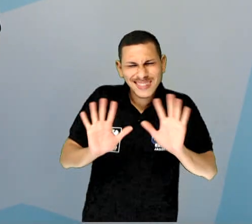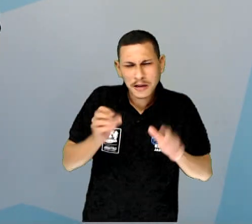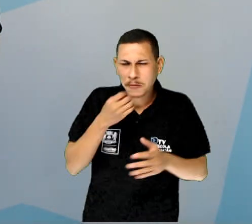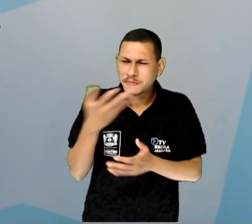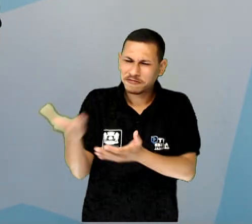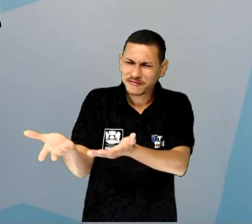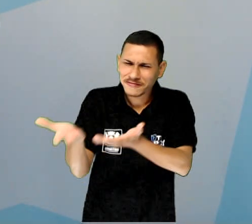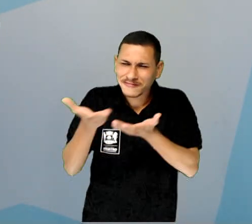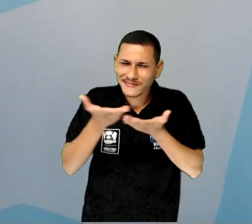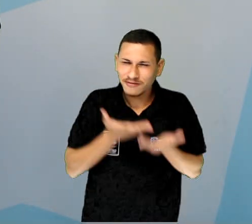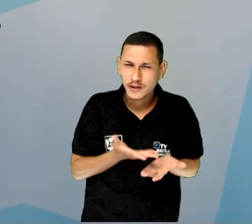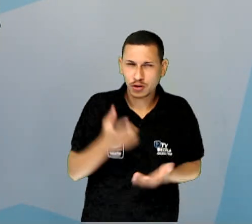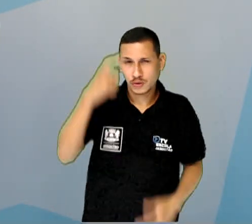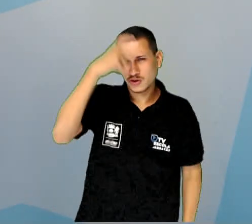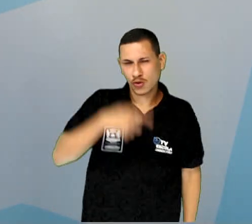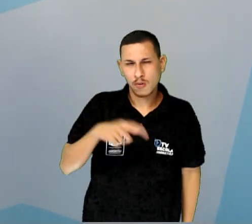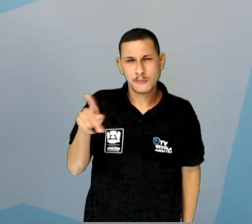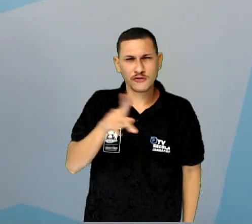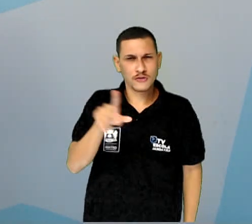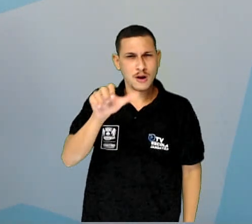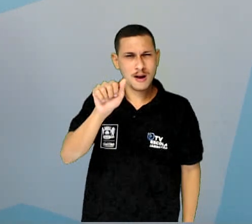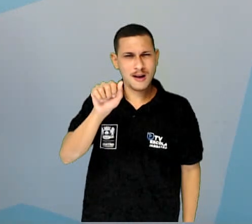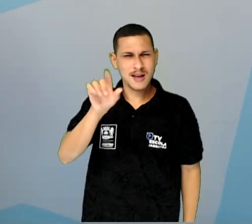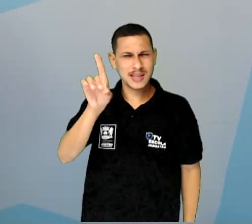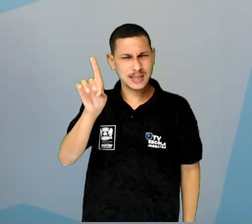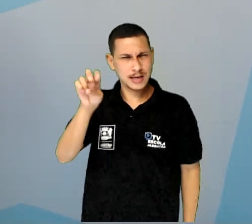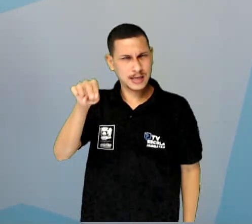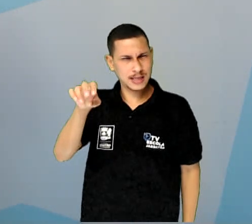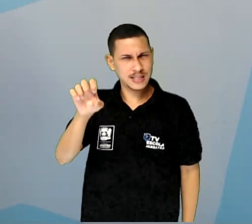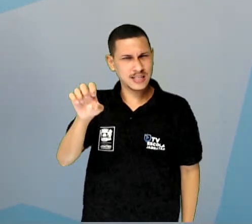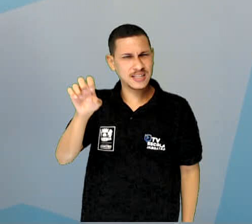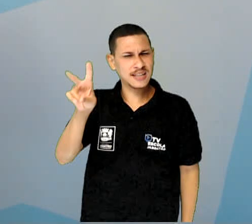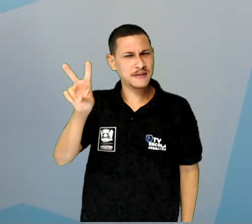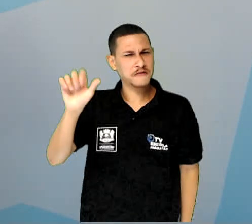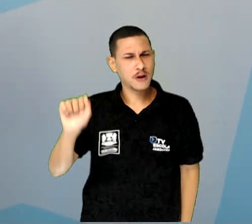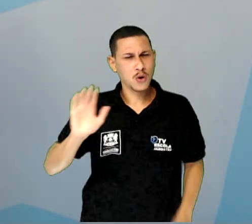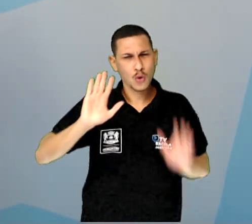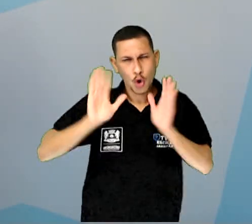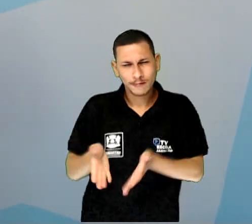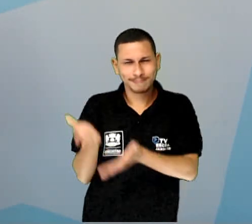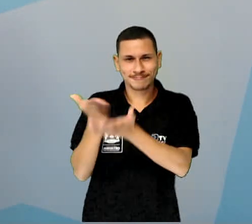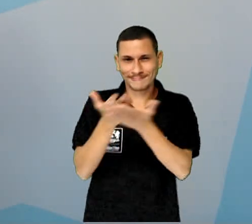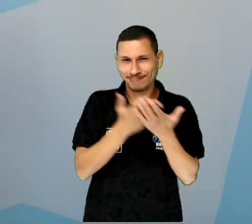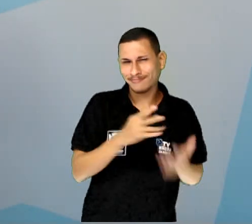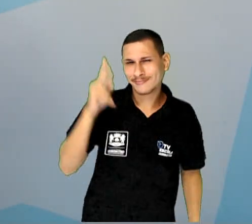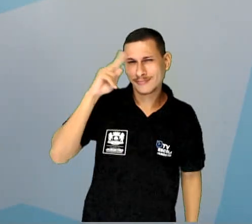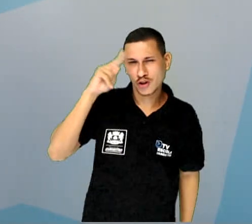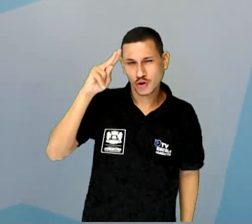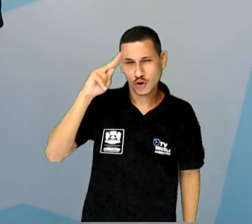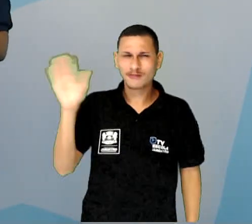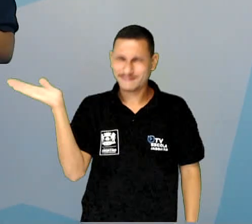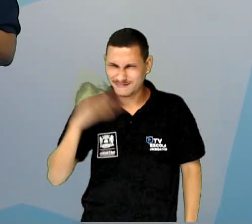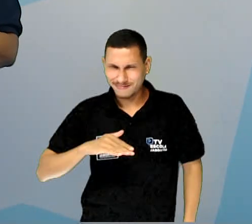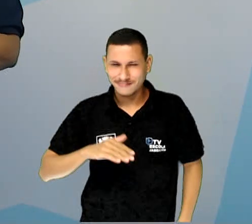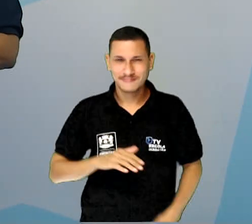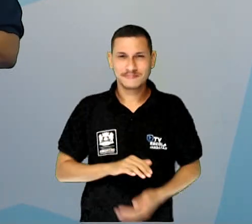Sejam muito bem-vindos, eu sou a professora Adeneva e hoje nós teremos aula de História. Vamos lá?